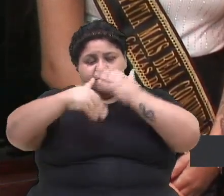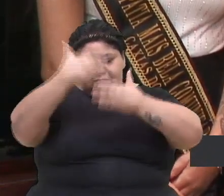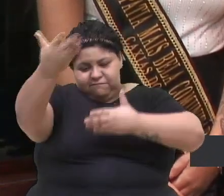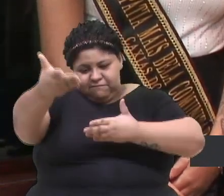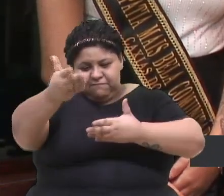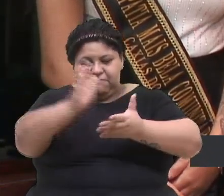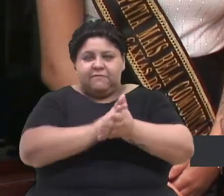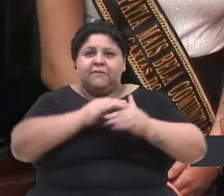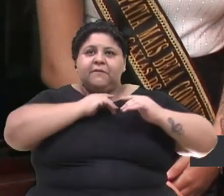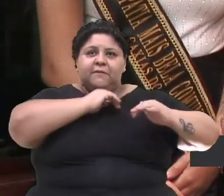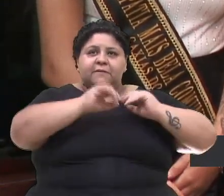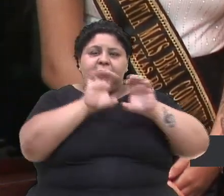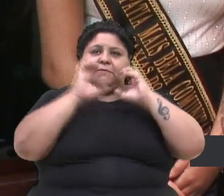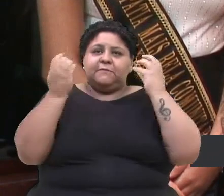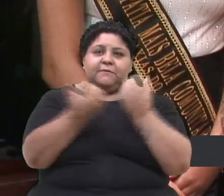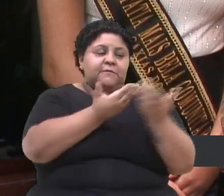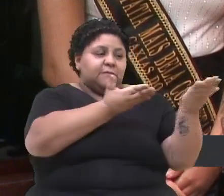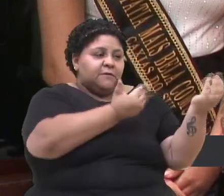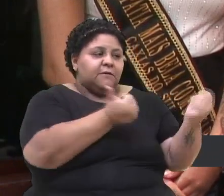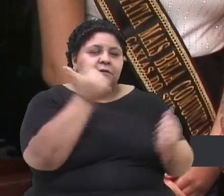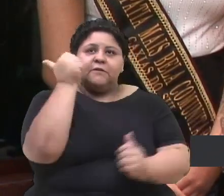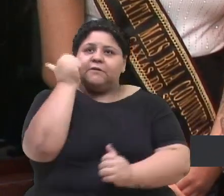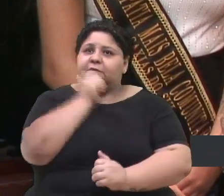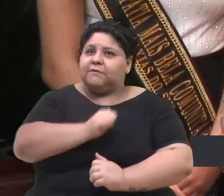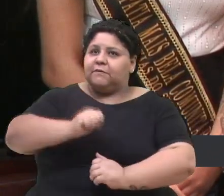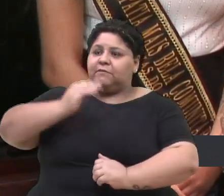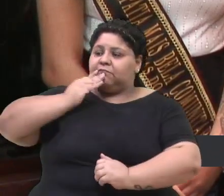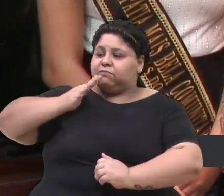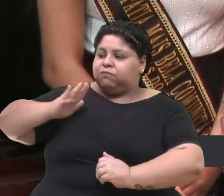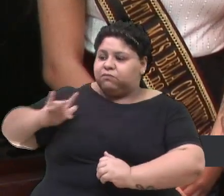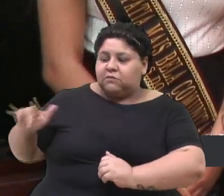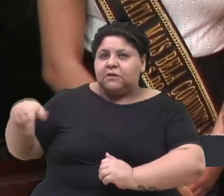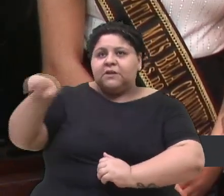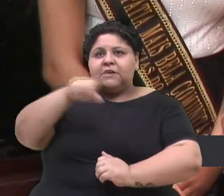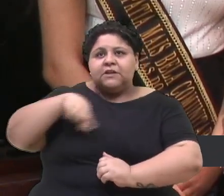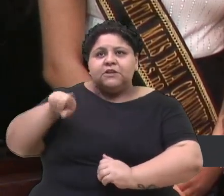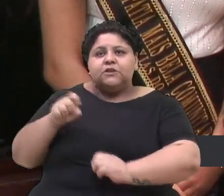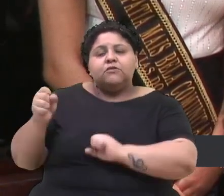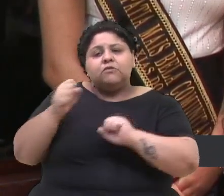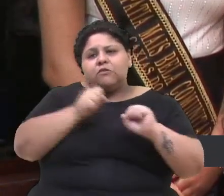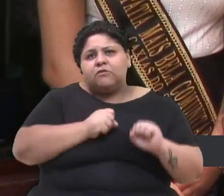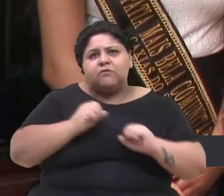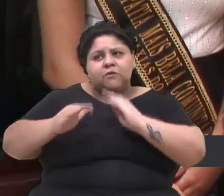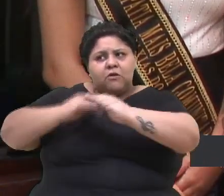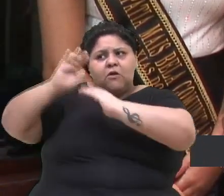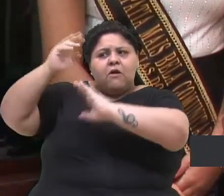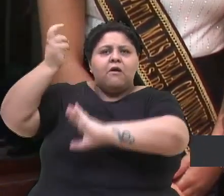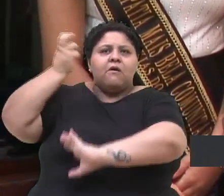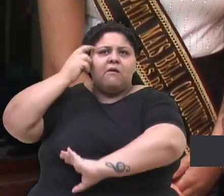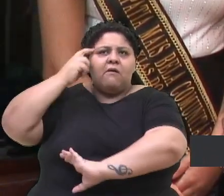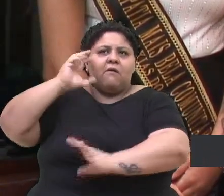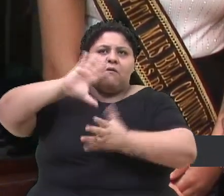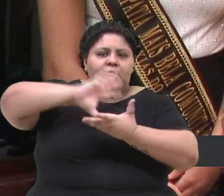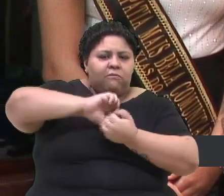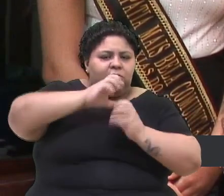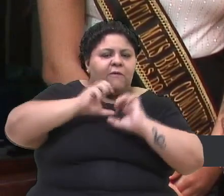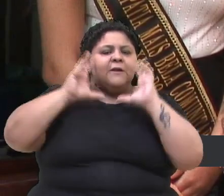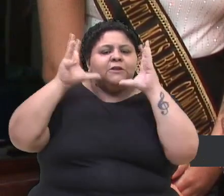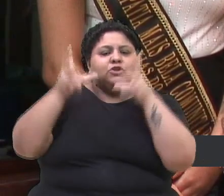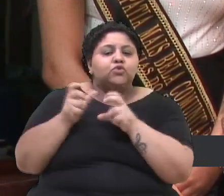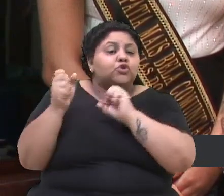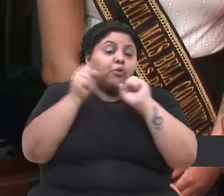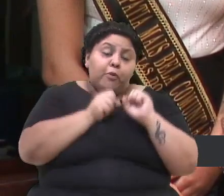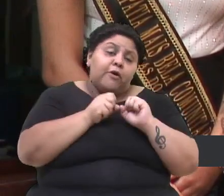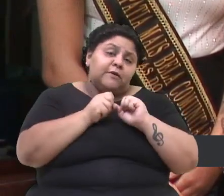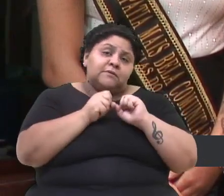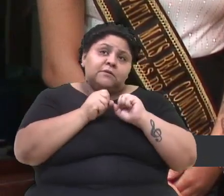comunitário para os jovens, as mulheres, os meninos, para que a gente possa elevar a cultura, a arte e tudo que possa